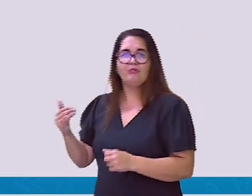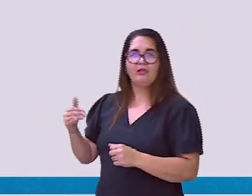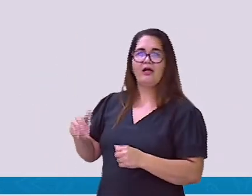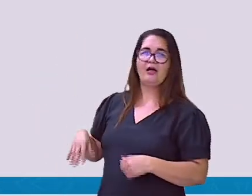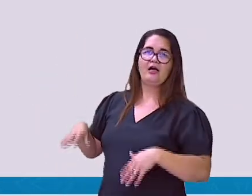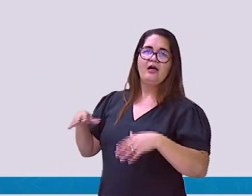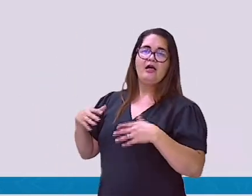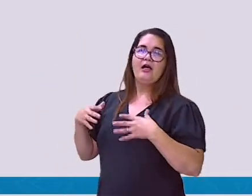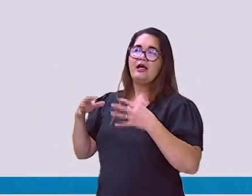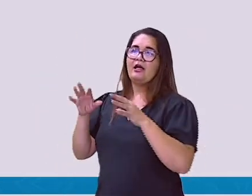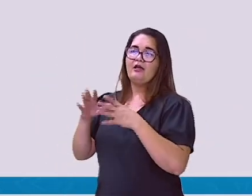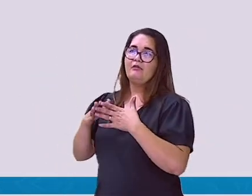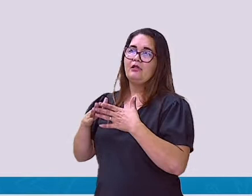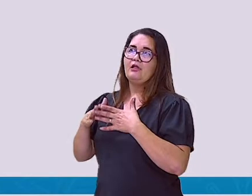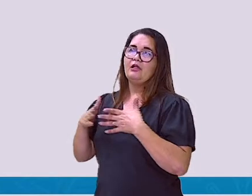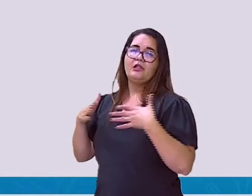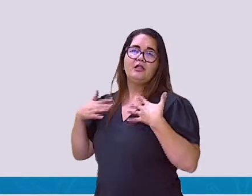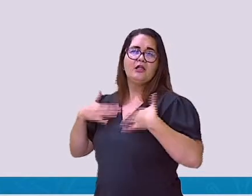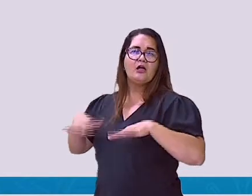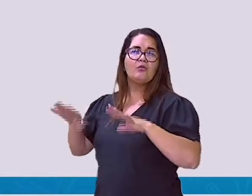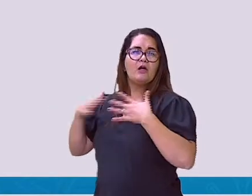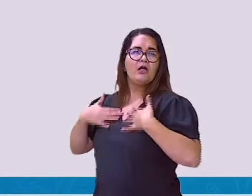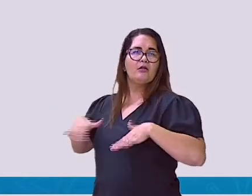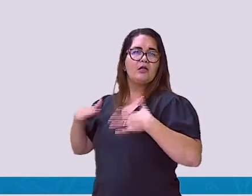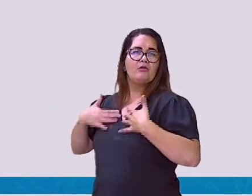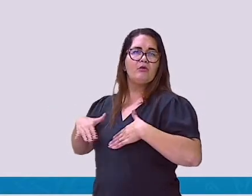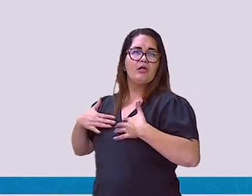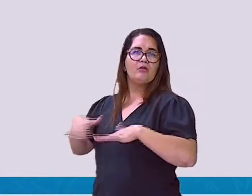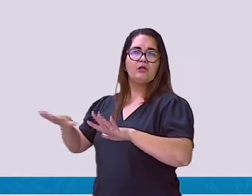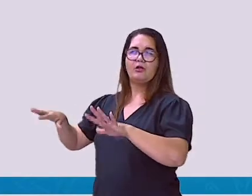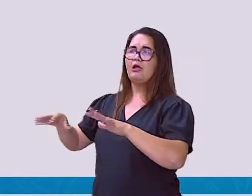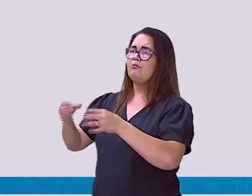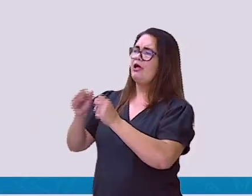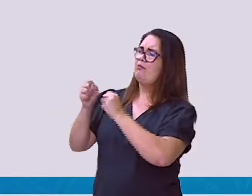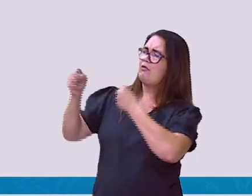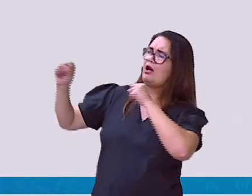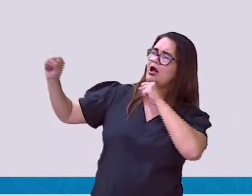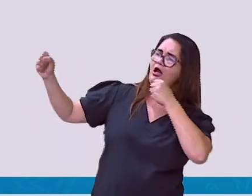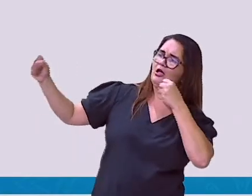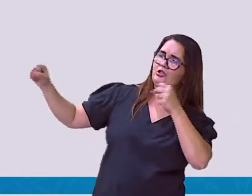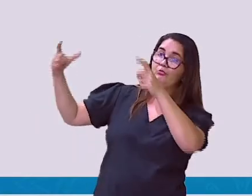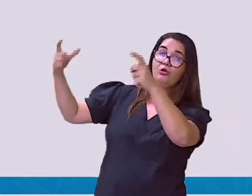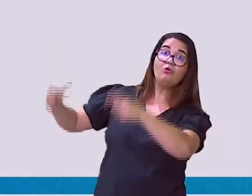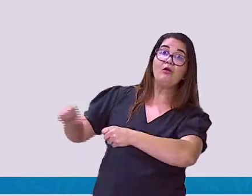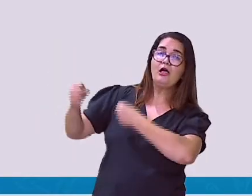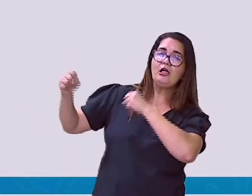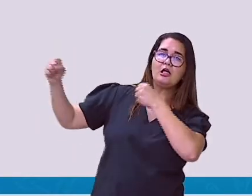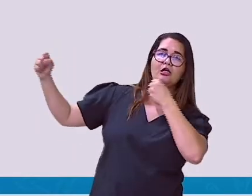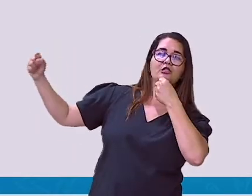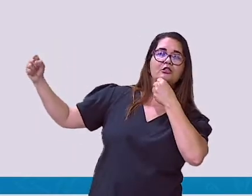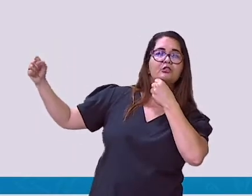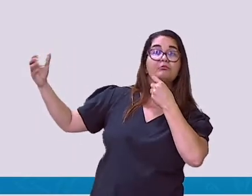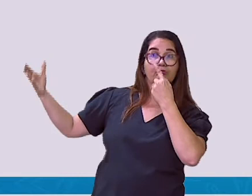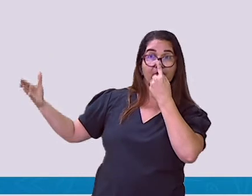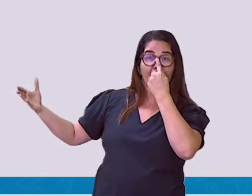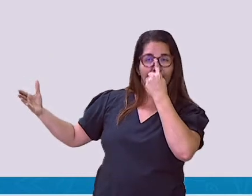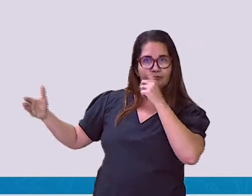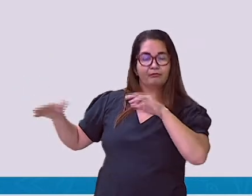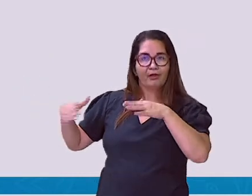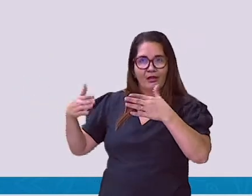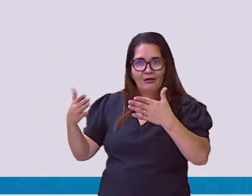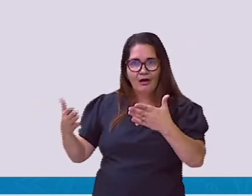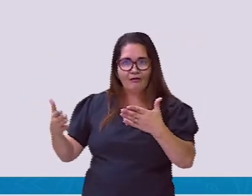Deixa só eu brincar com você, né? O que a gente faz? Você quer emagrecer? Você vai fazer